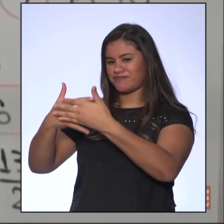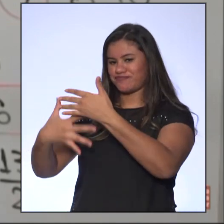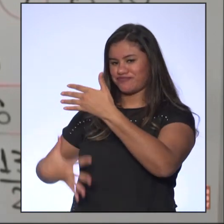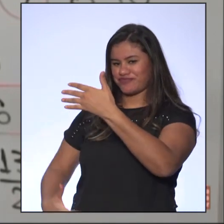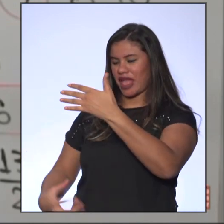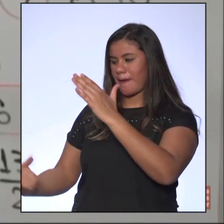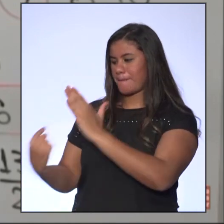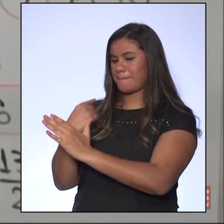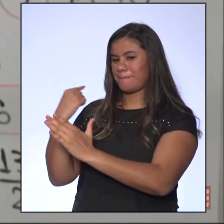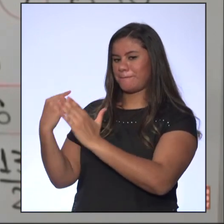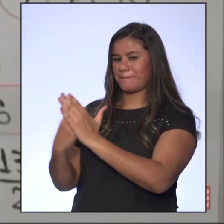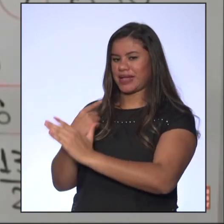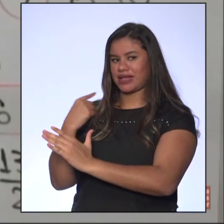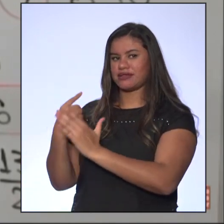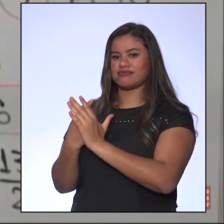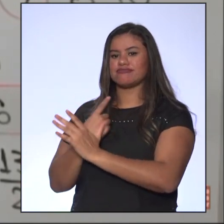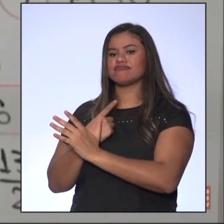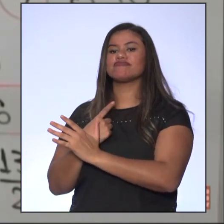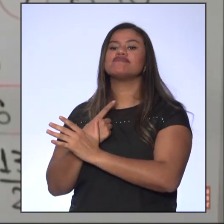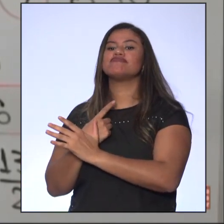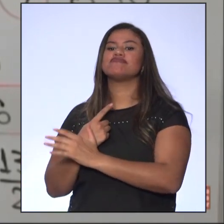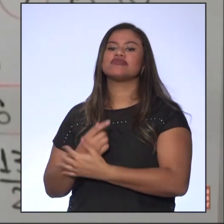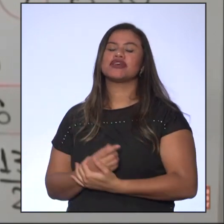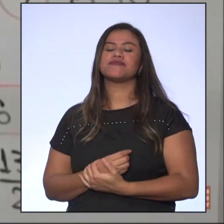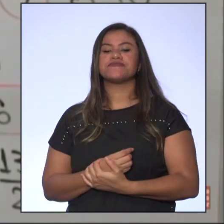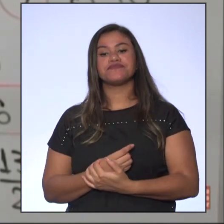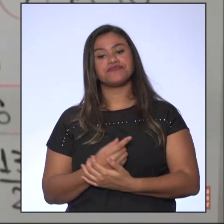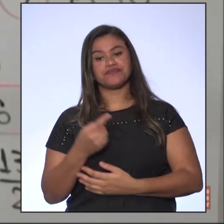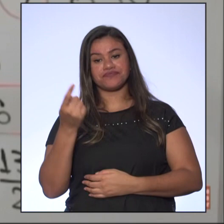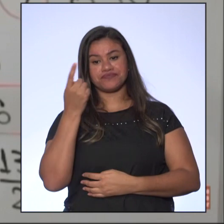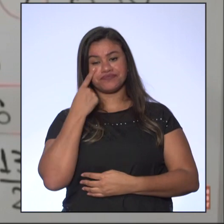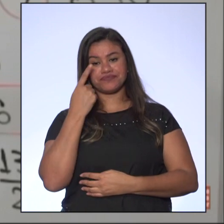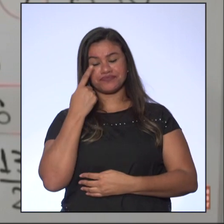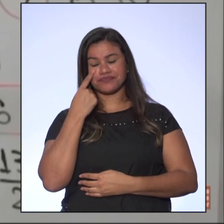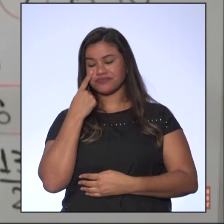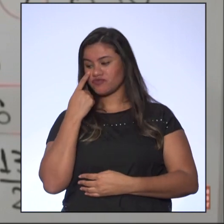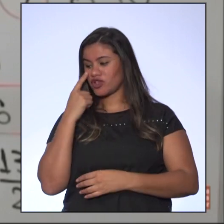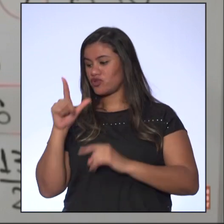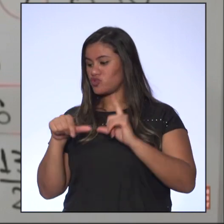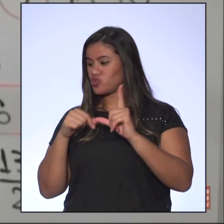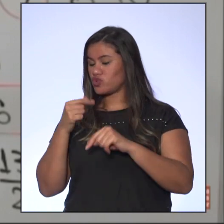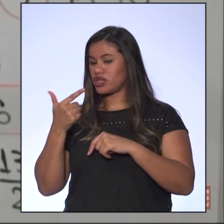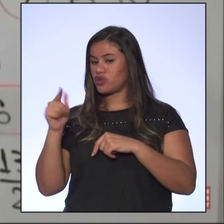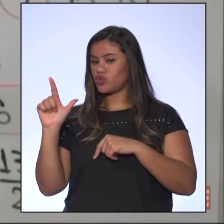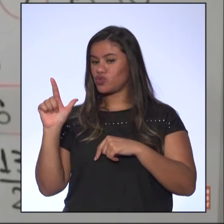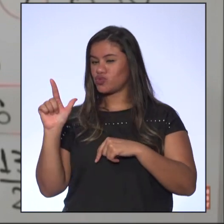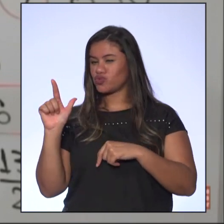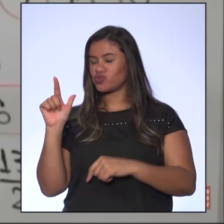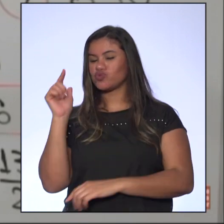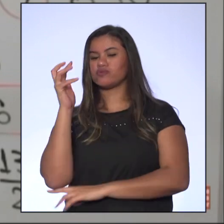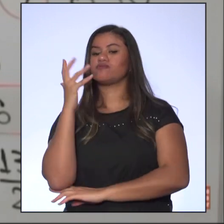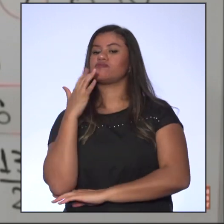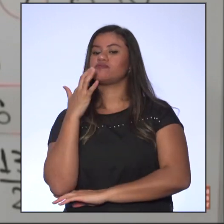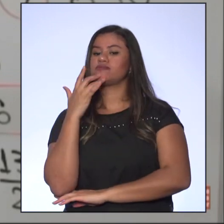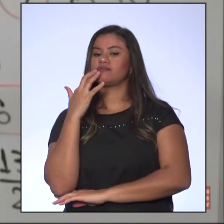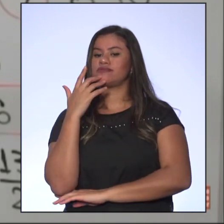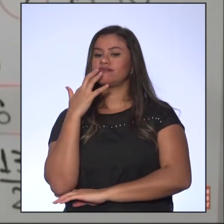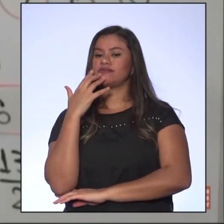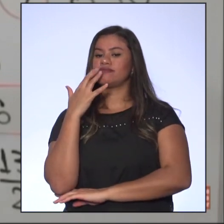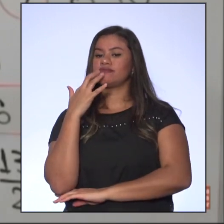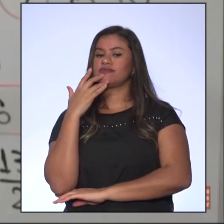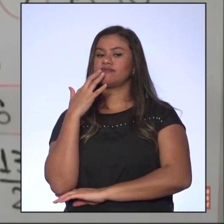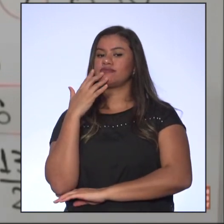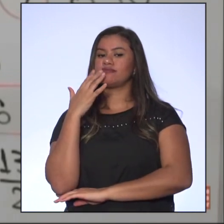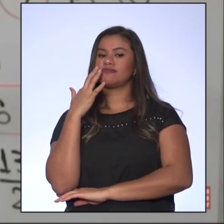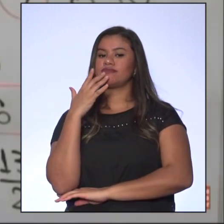Vou escolher aqui mais uma questão. Deixa eu verificar uma questão aqui para você resolver essa questão aqui.